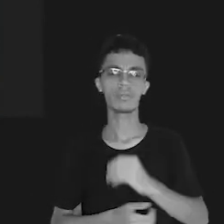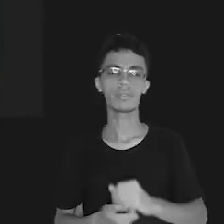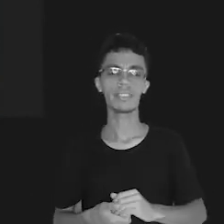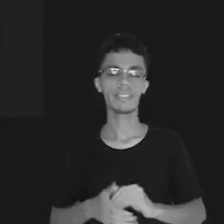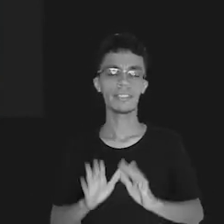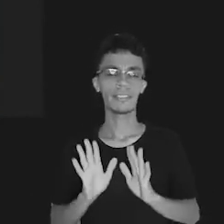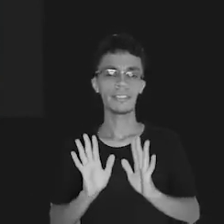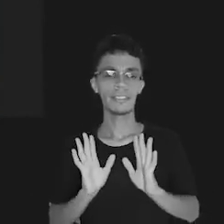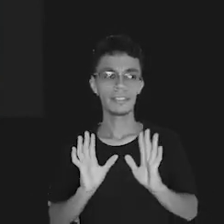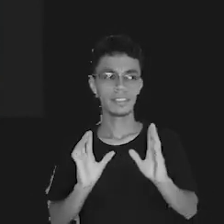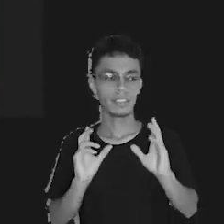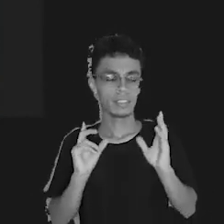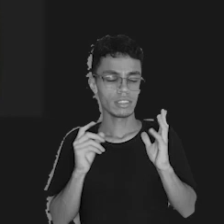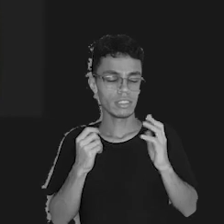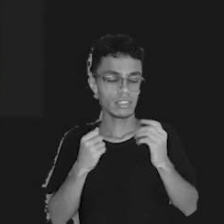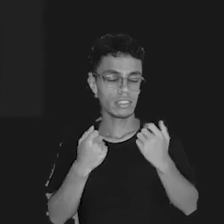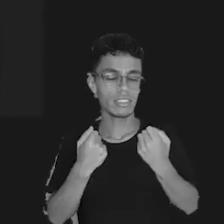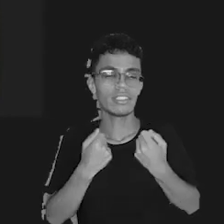Penso, mas...